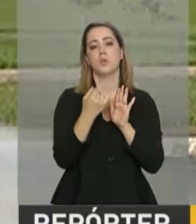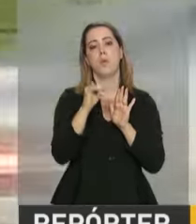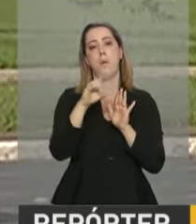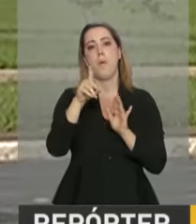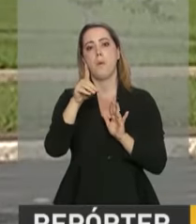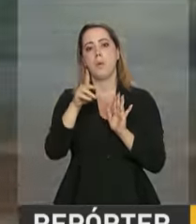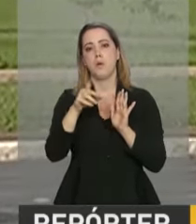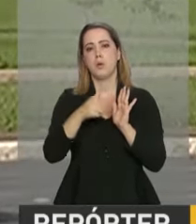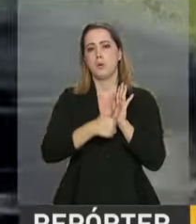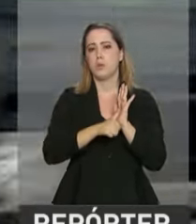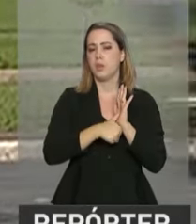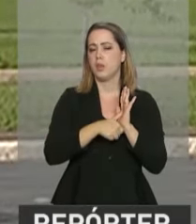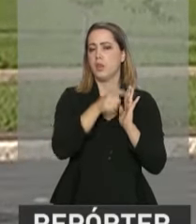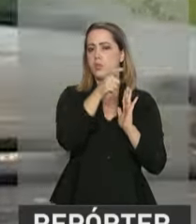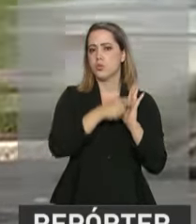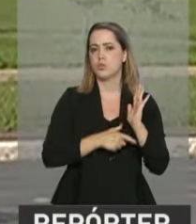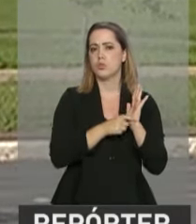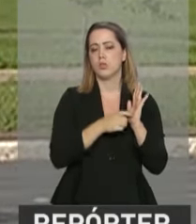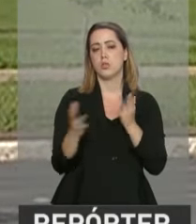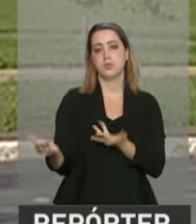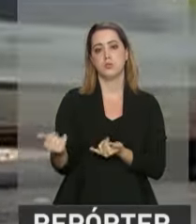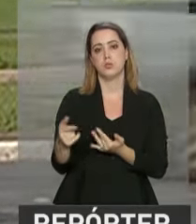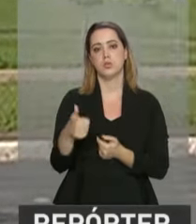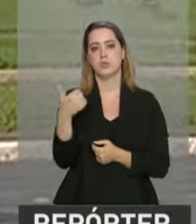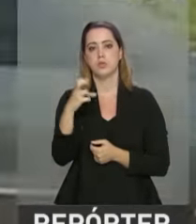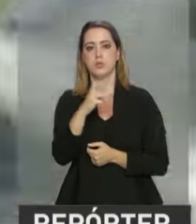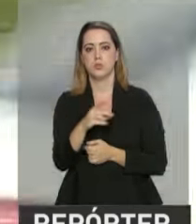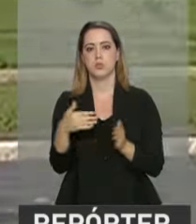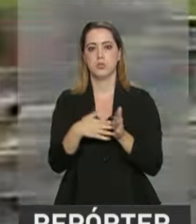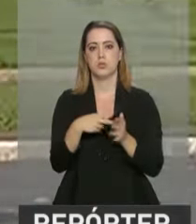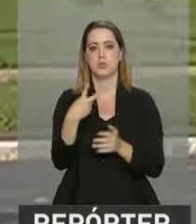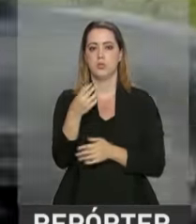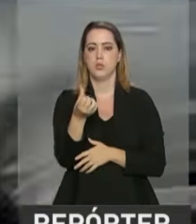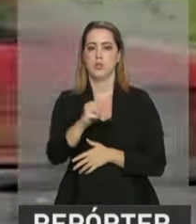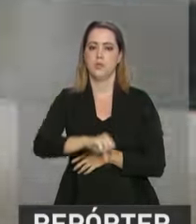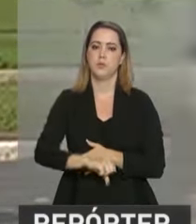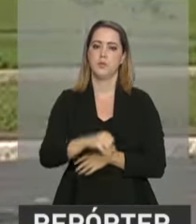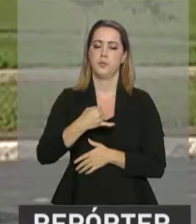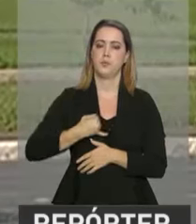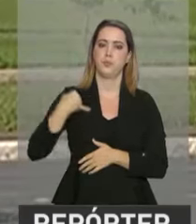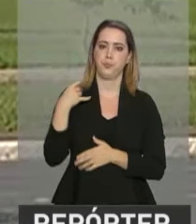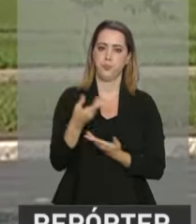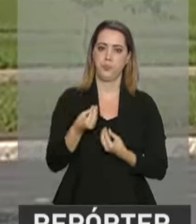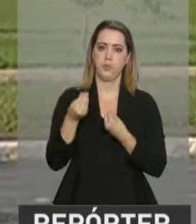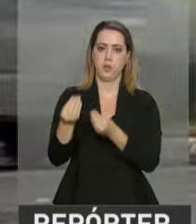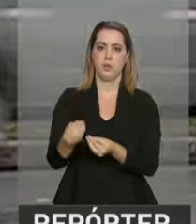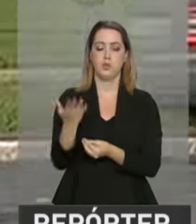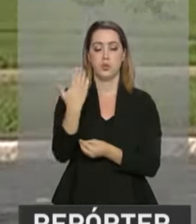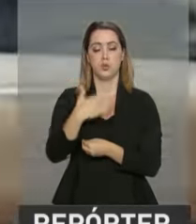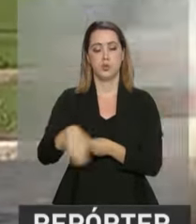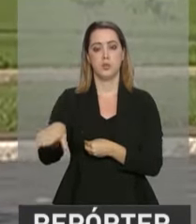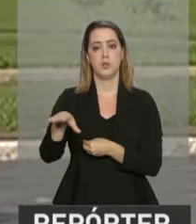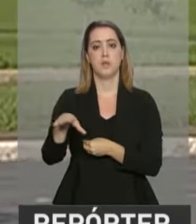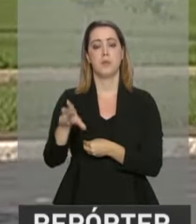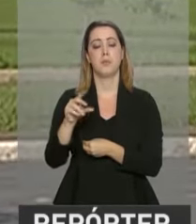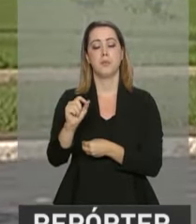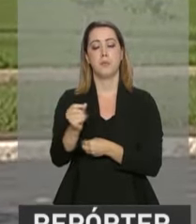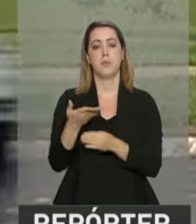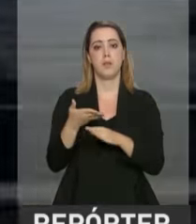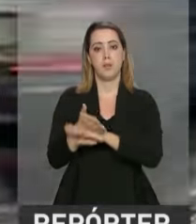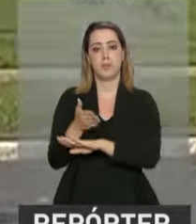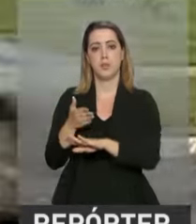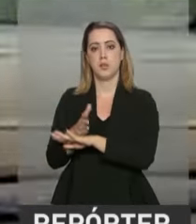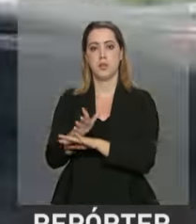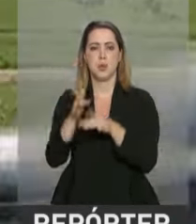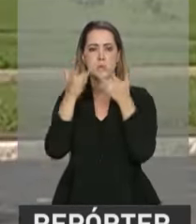entre 15 e 29 anos, de famílias com até 2 salários mínimos, e dá direito à meia entrada em espetáculos